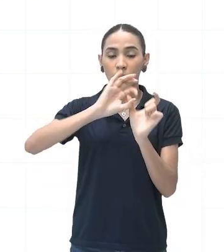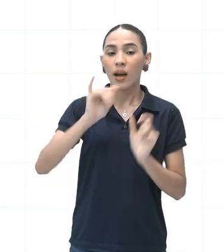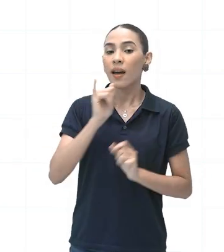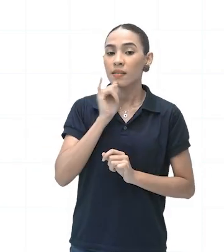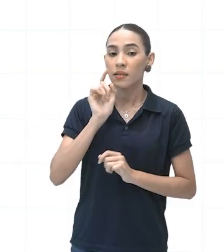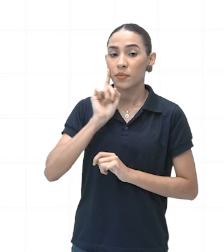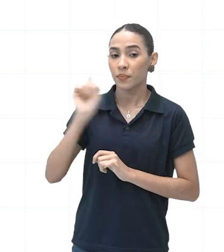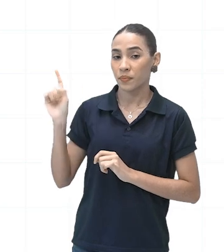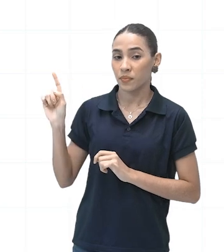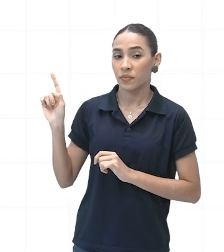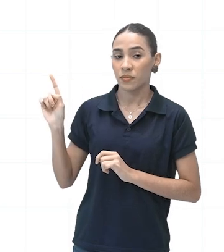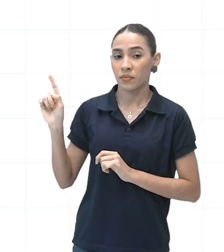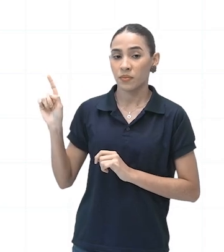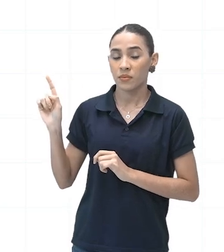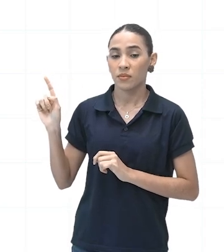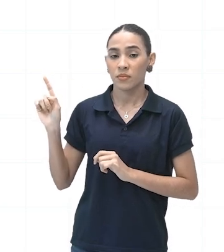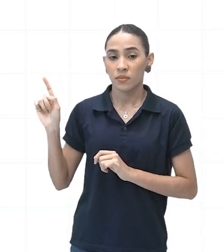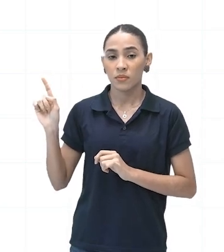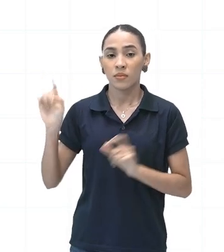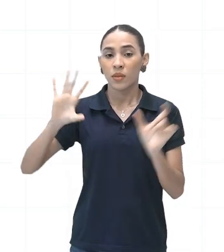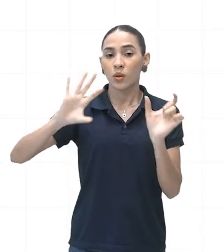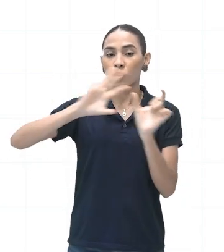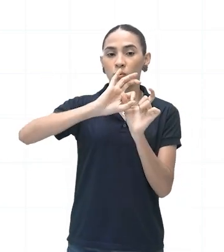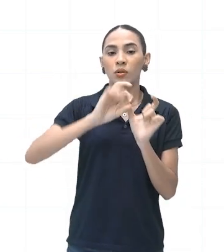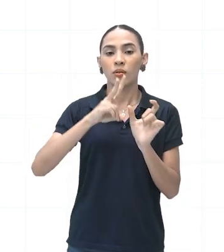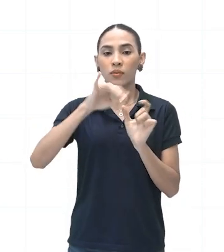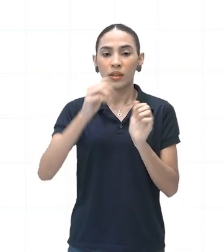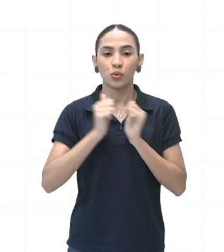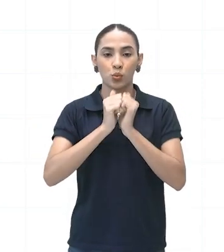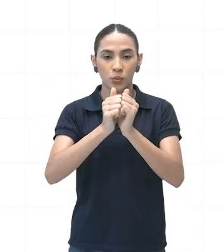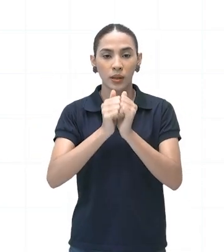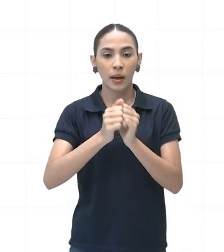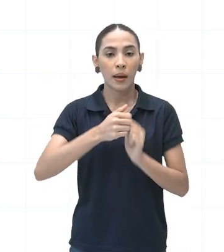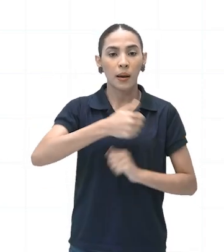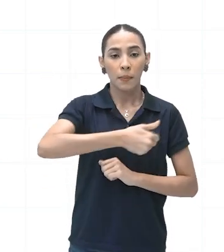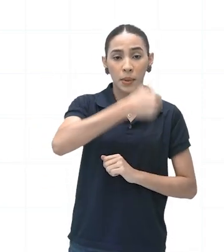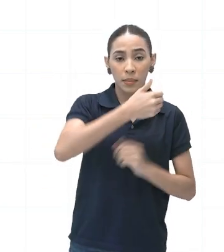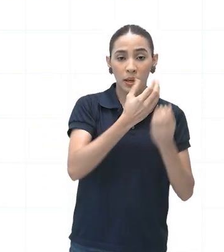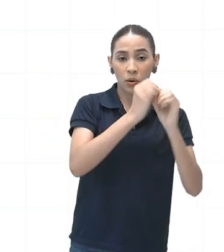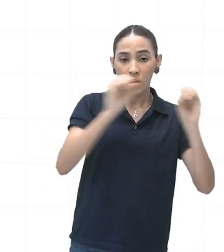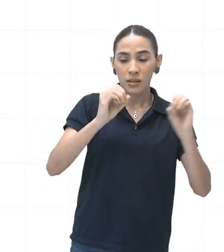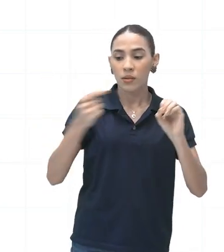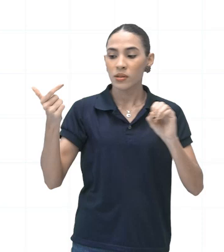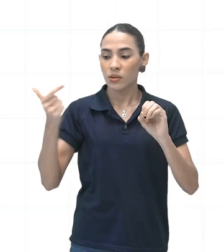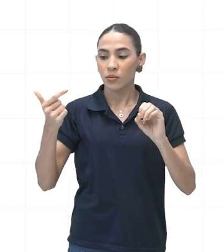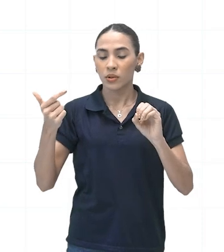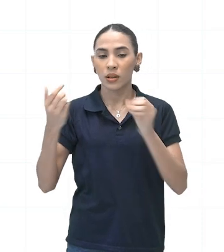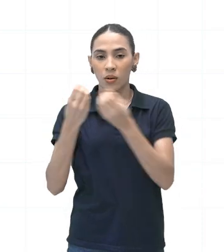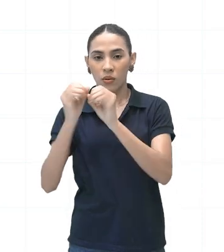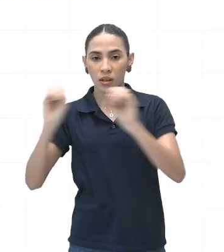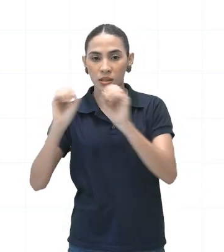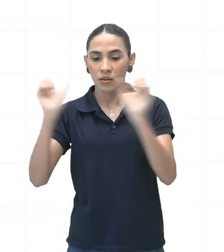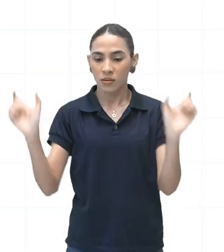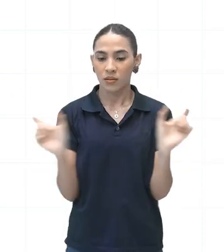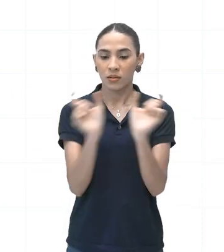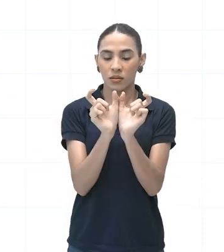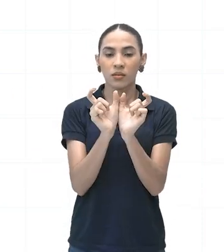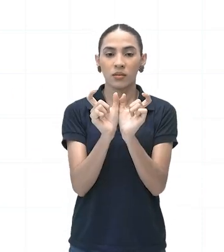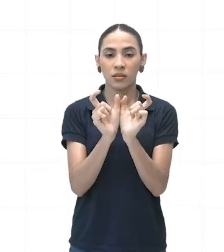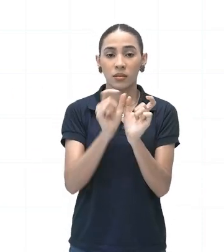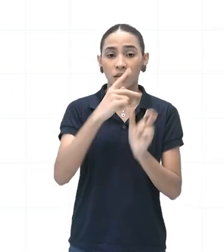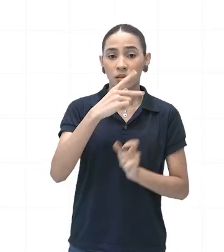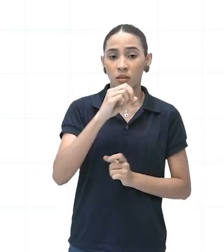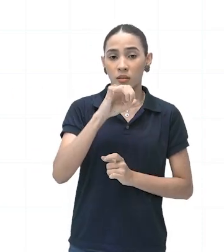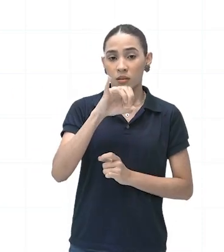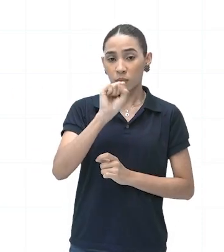Observem comigo, então, aí a conjunção que vai juntar a minha primeira e a minha segunda oração, o pois.